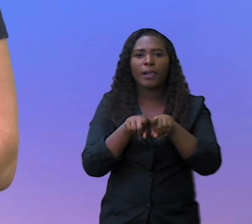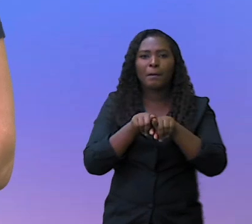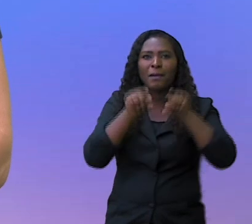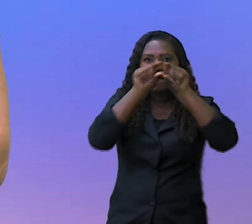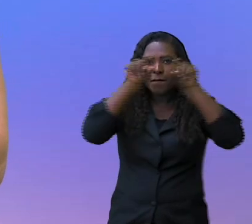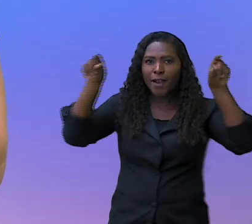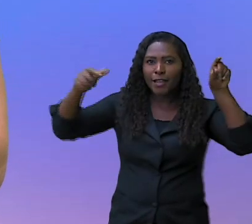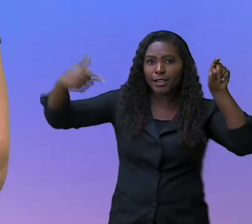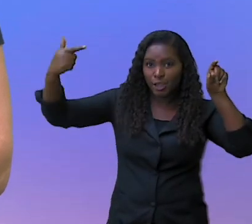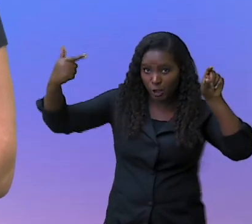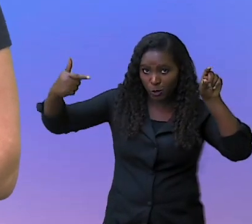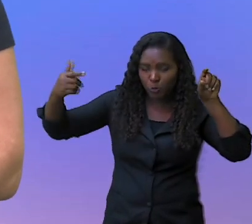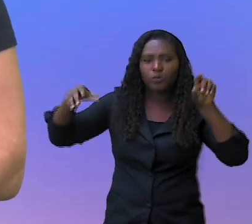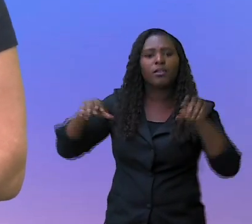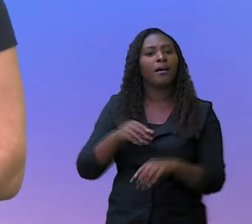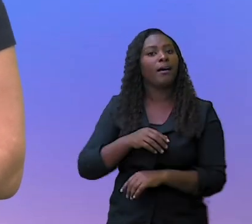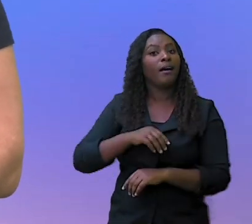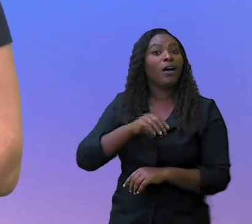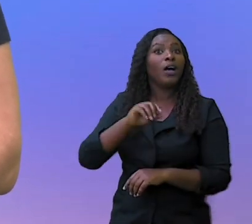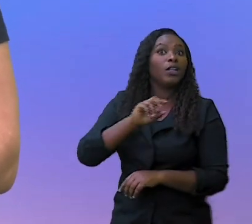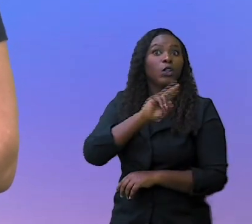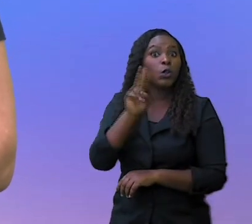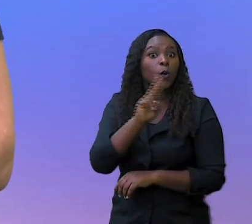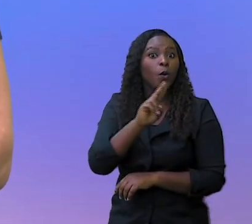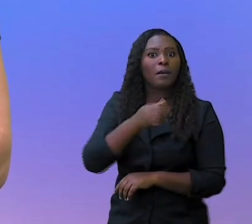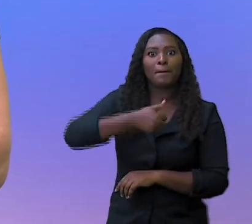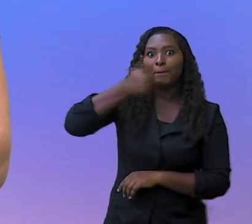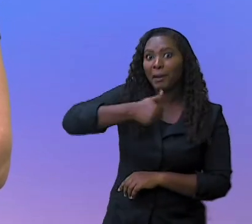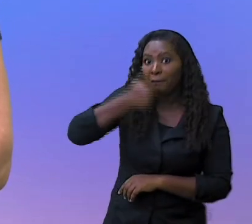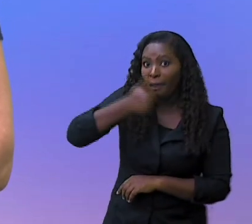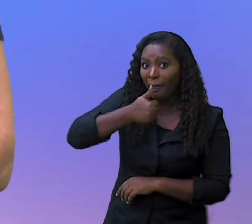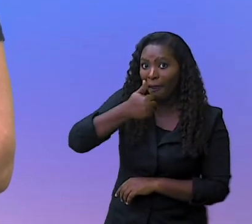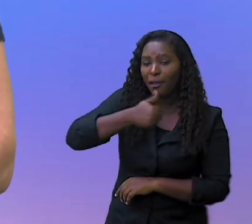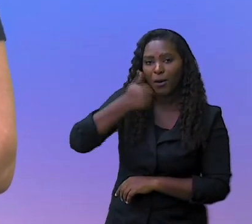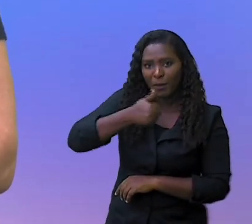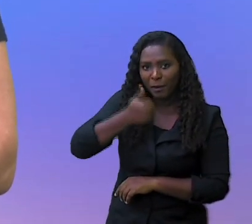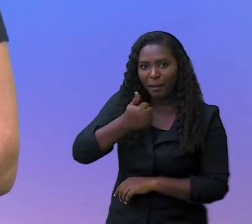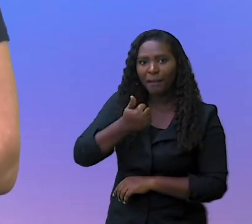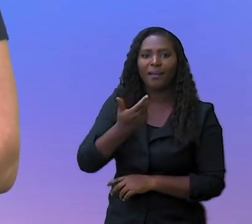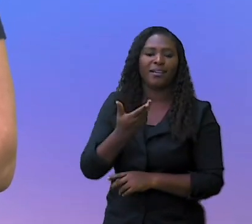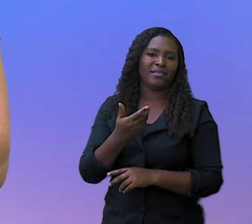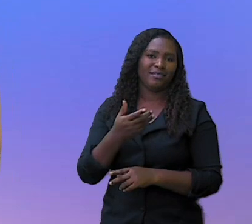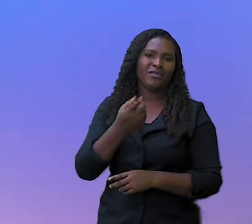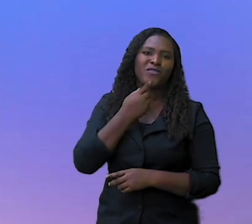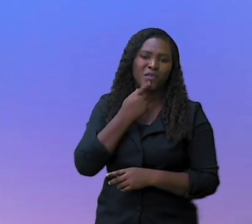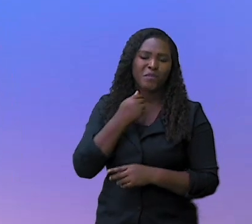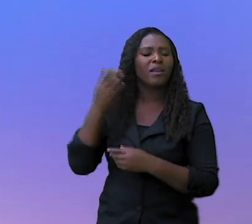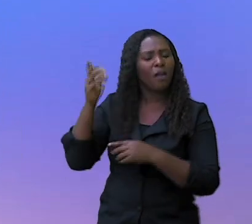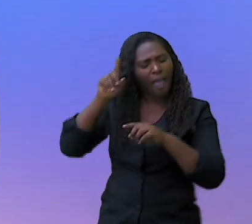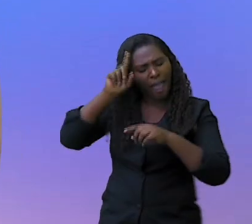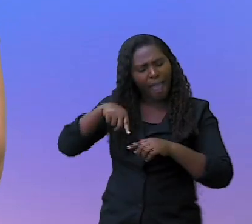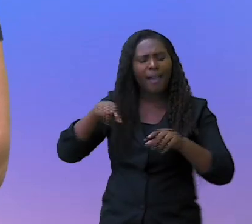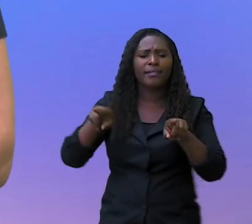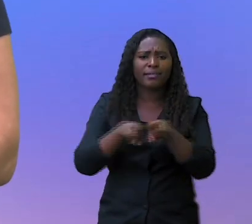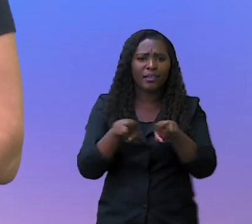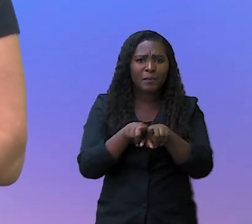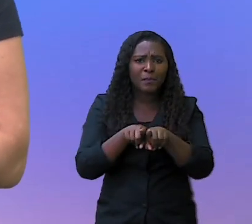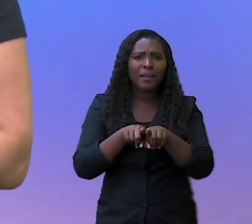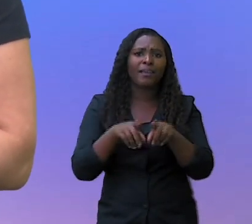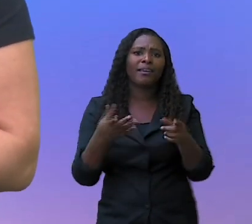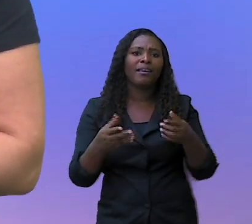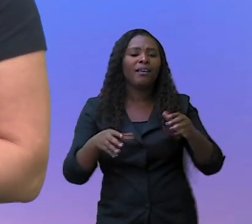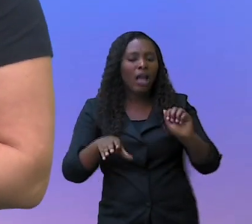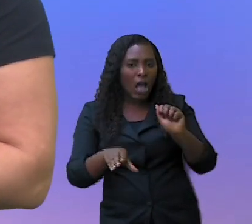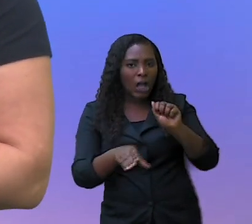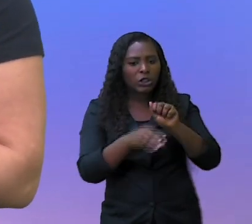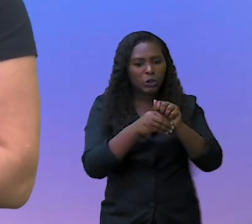O departamento recebeu mais de 1.000 candidaturas à vaga de estagiário. Então, esse 1.000 é